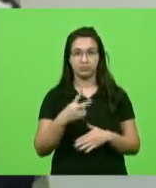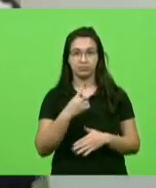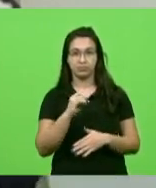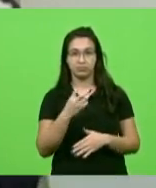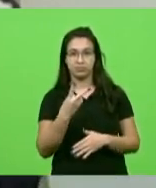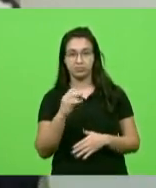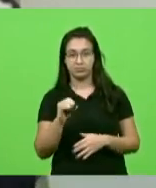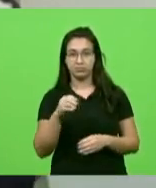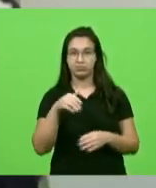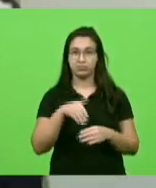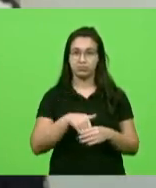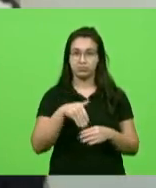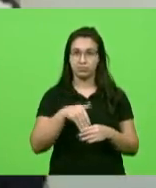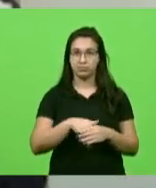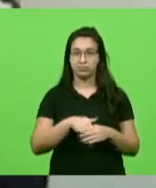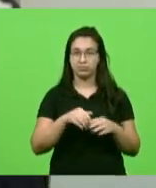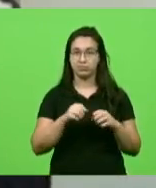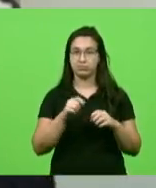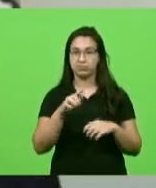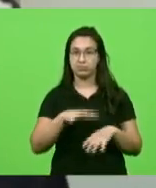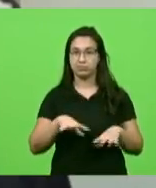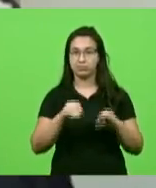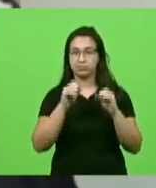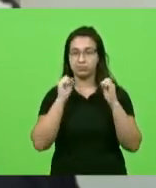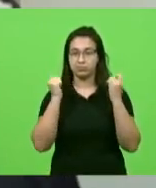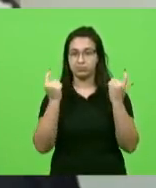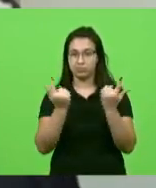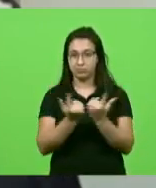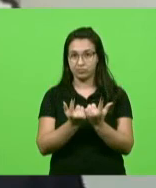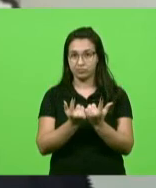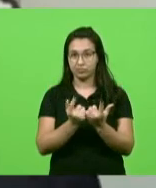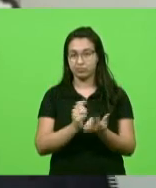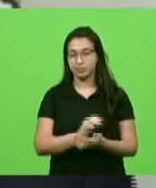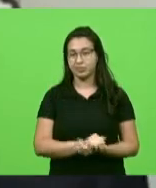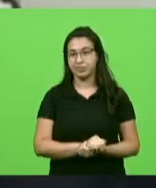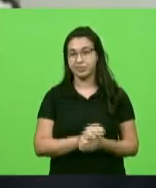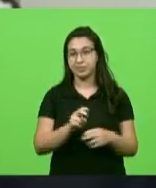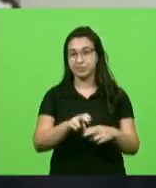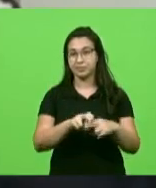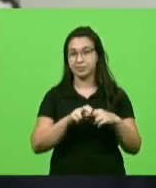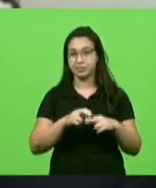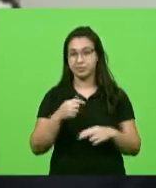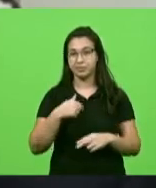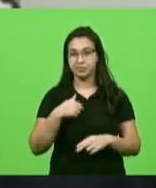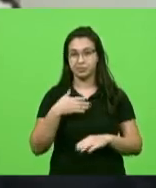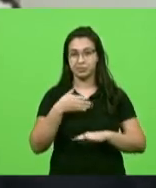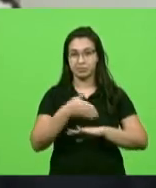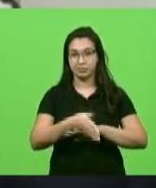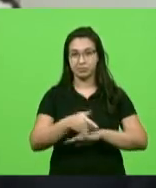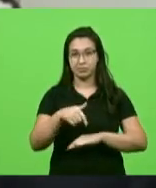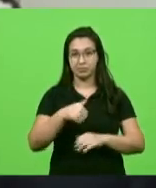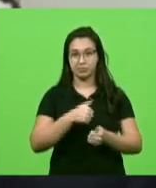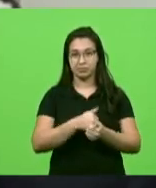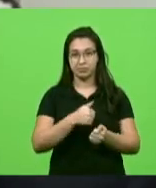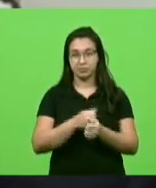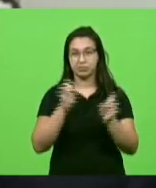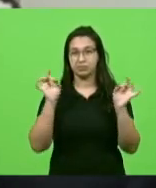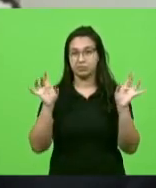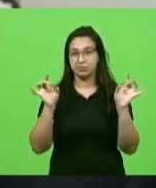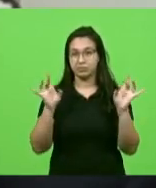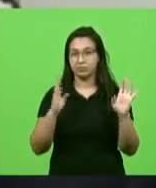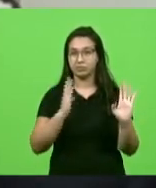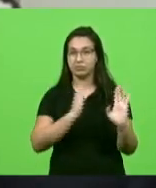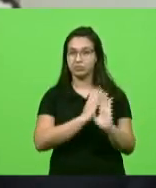adotada pelo plenário da Assembleia Legislativa por isso venho a este igual especial de julgamento